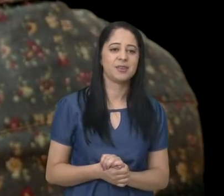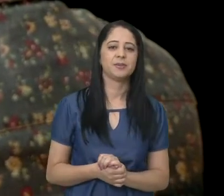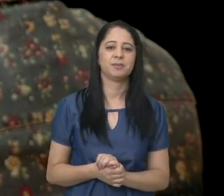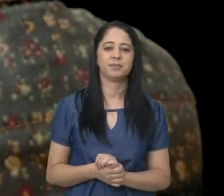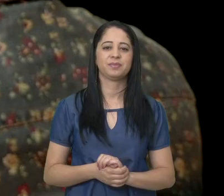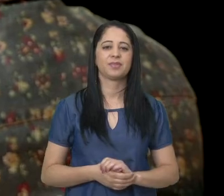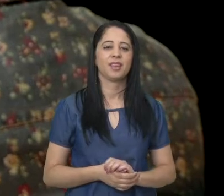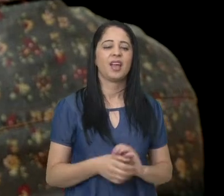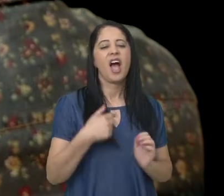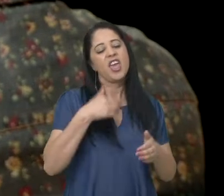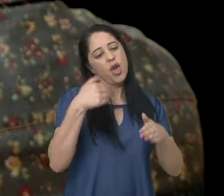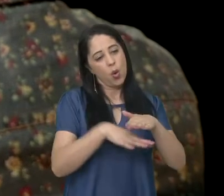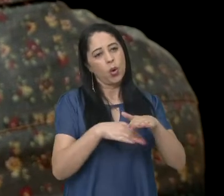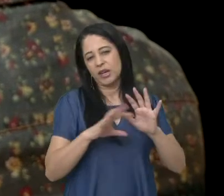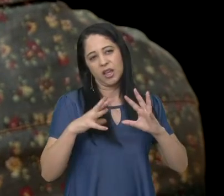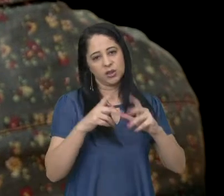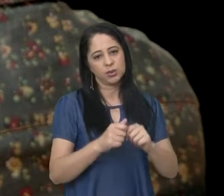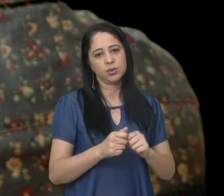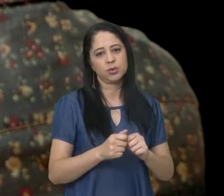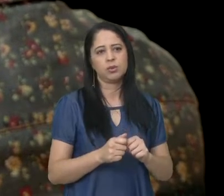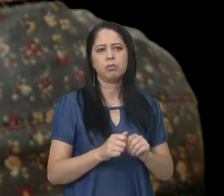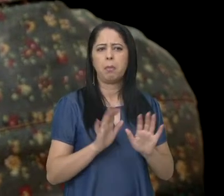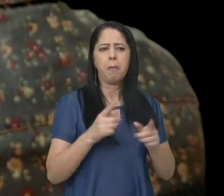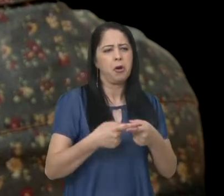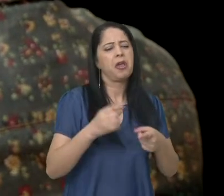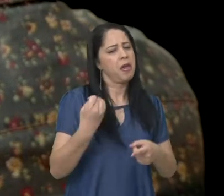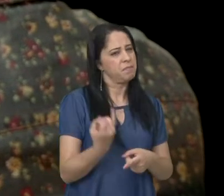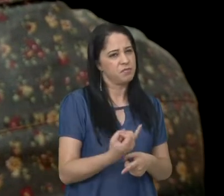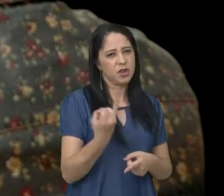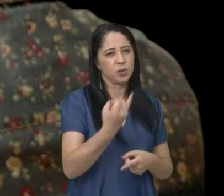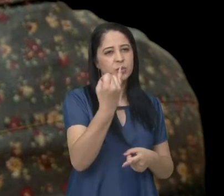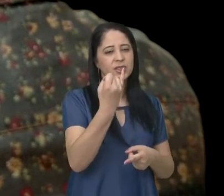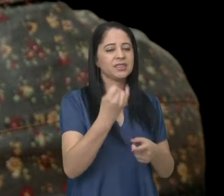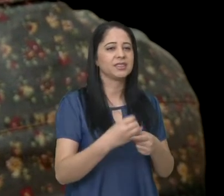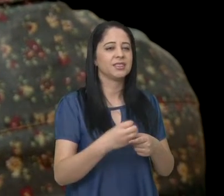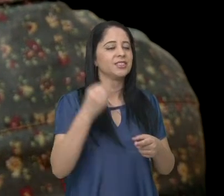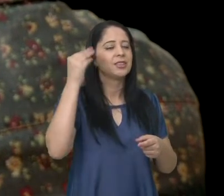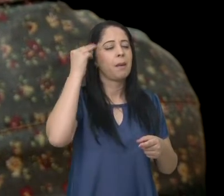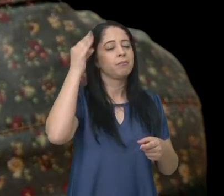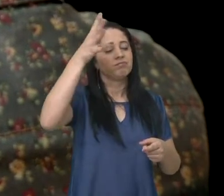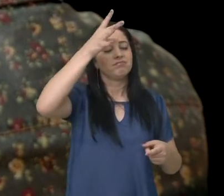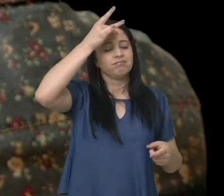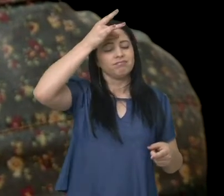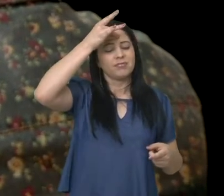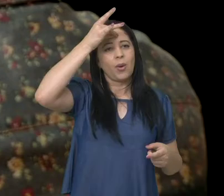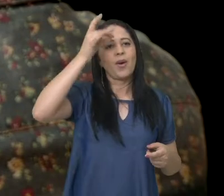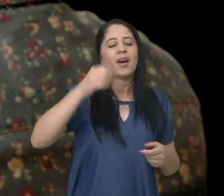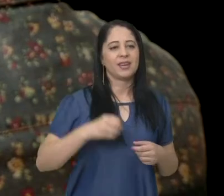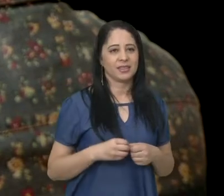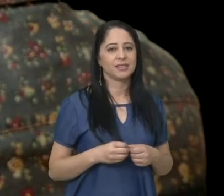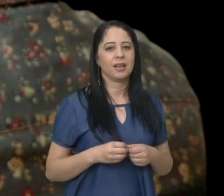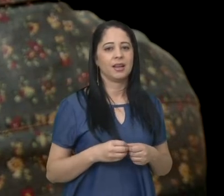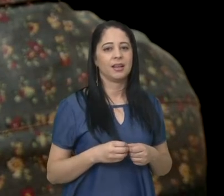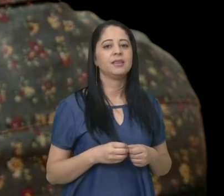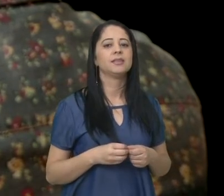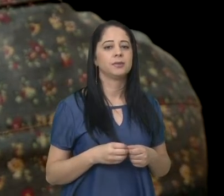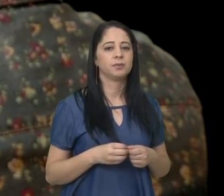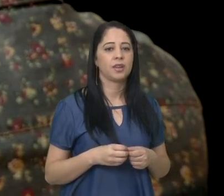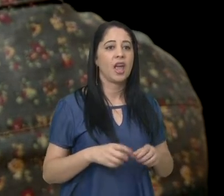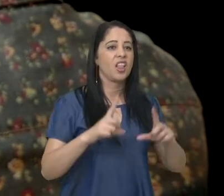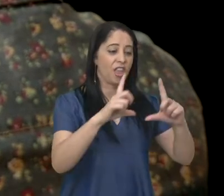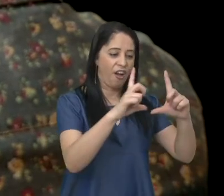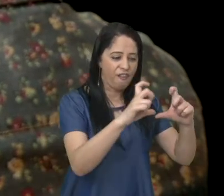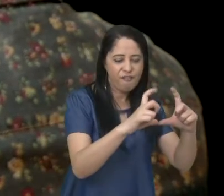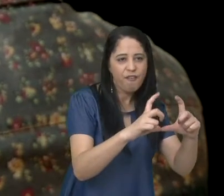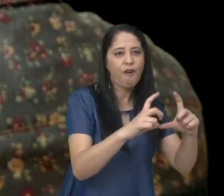vira um livro, né? Mas eu acho que é muito importante, né, esses registros na memória. Fora as imagens que você tem em foto,